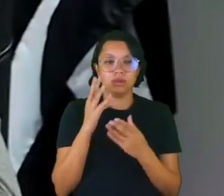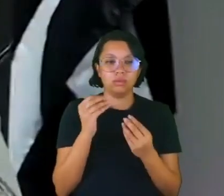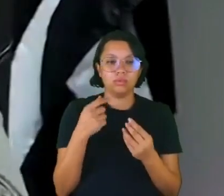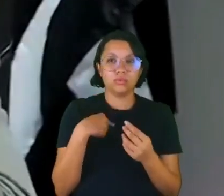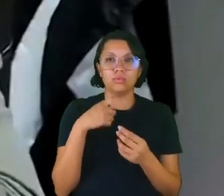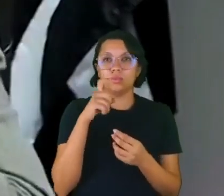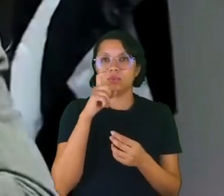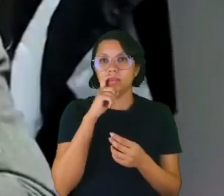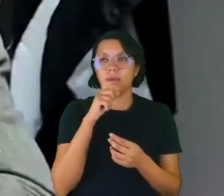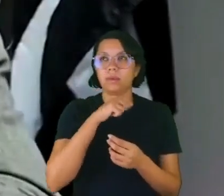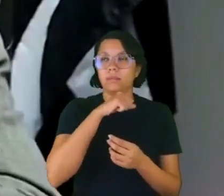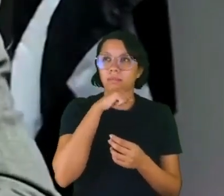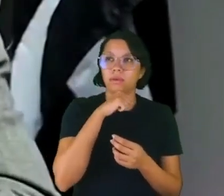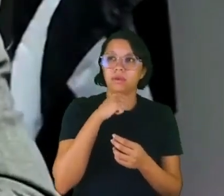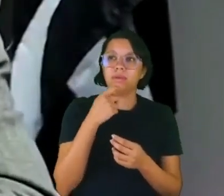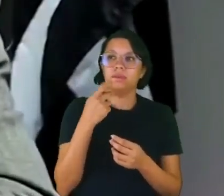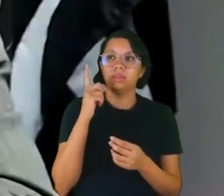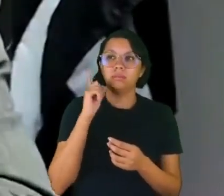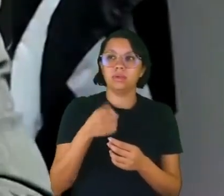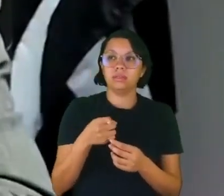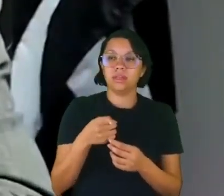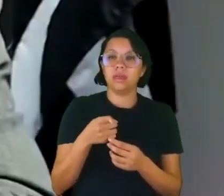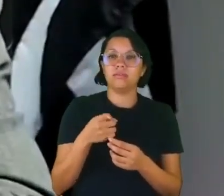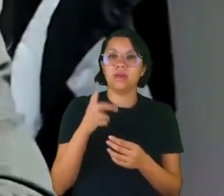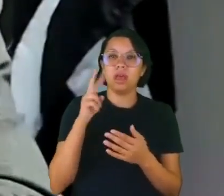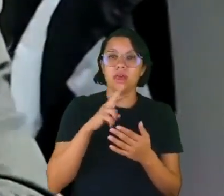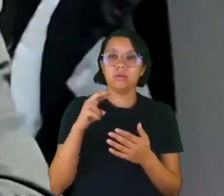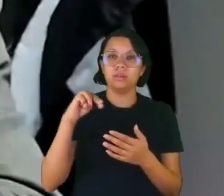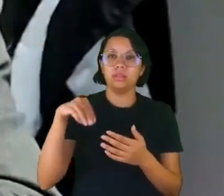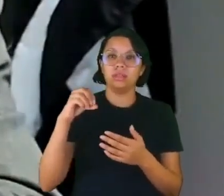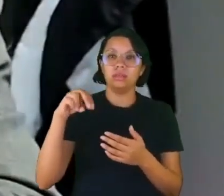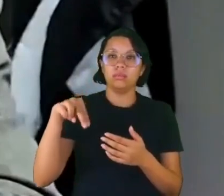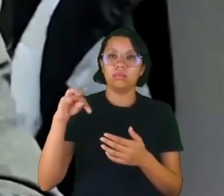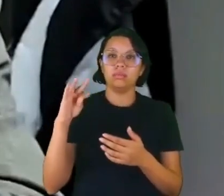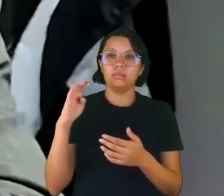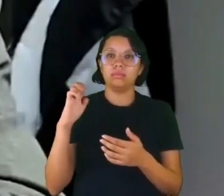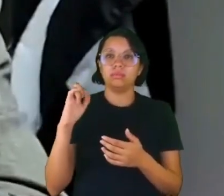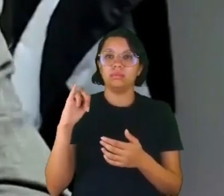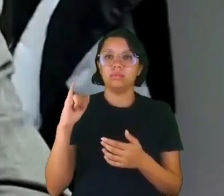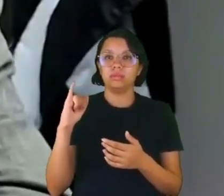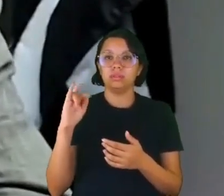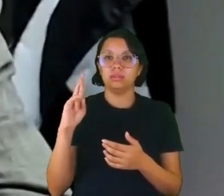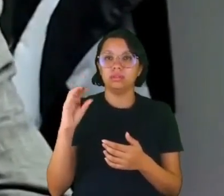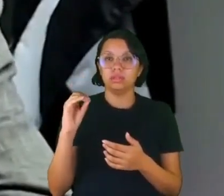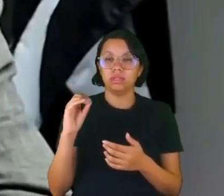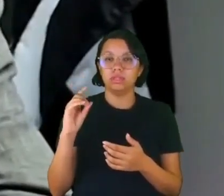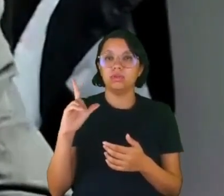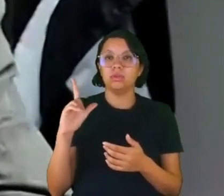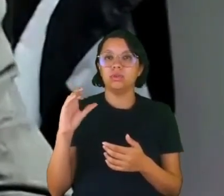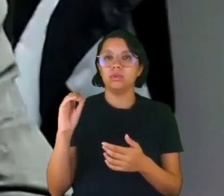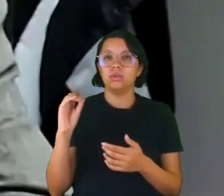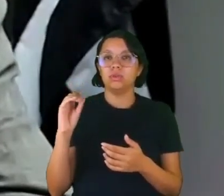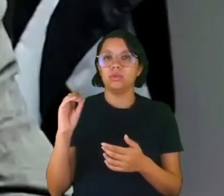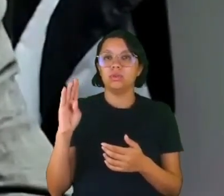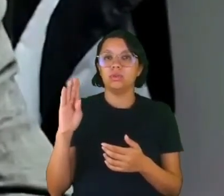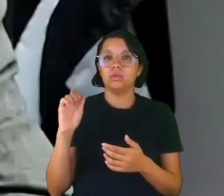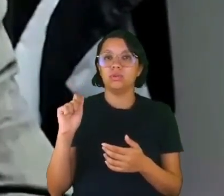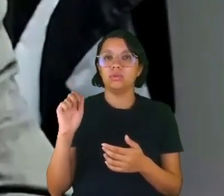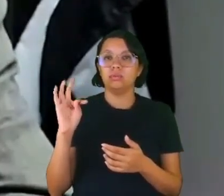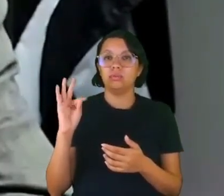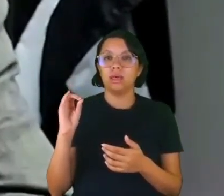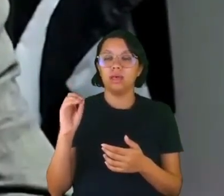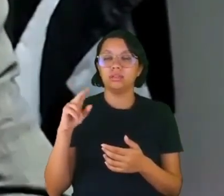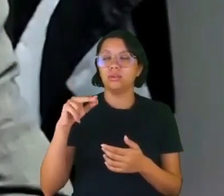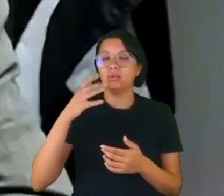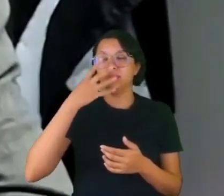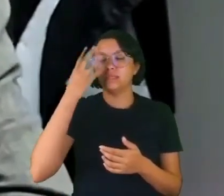dos meus pais que me mandavam ler Monteiro Lobato. Tem uma passagem de Narizinho com Dona Benta que ficou na minha cabeça, eu dela não